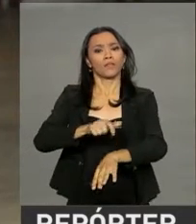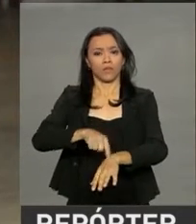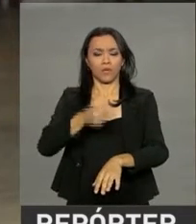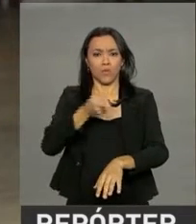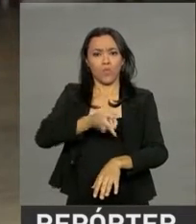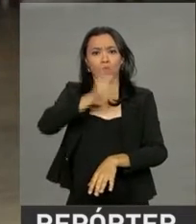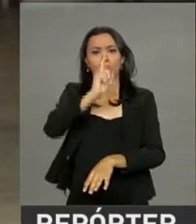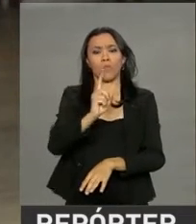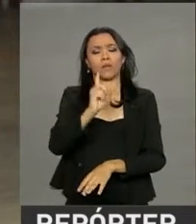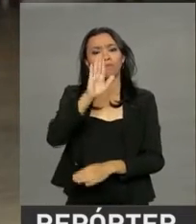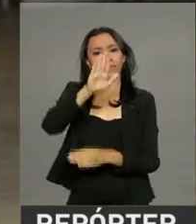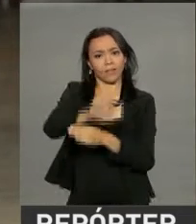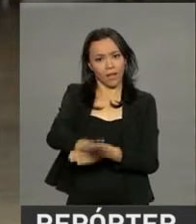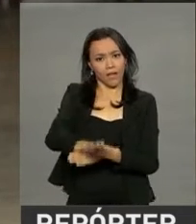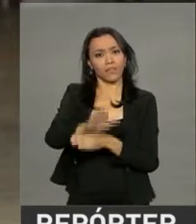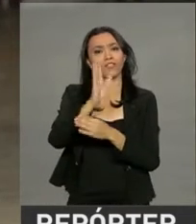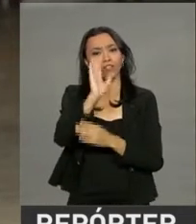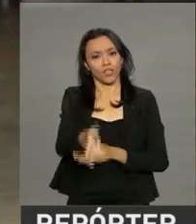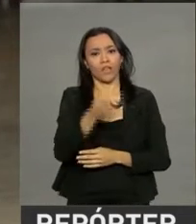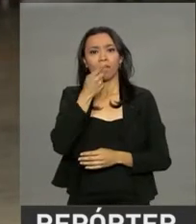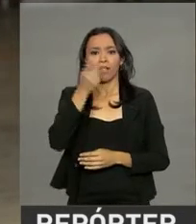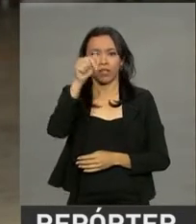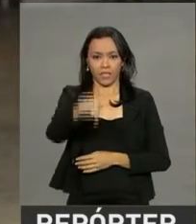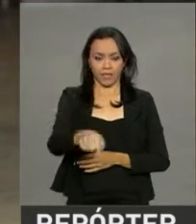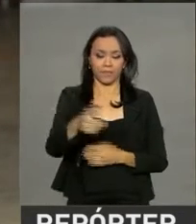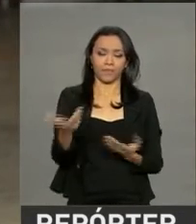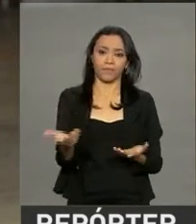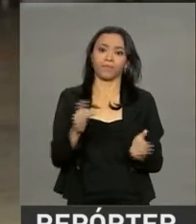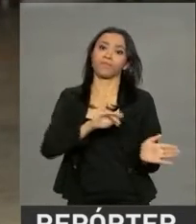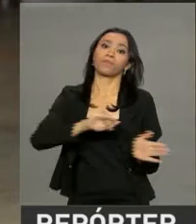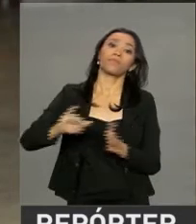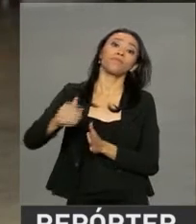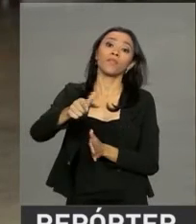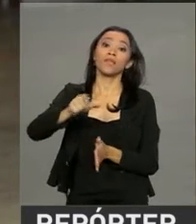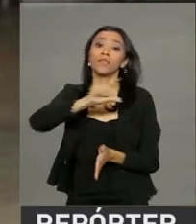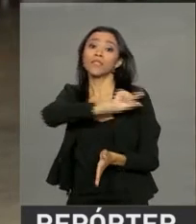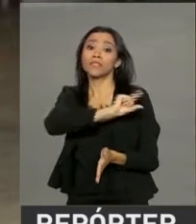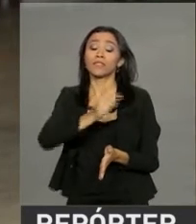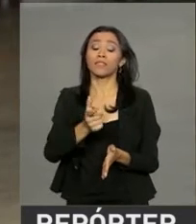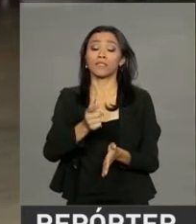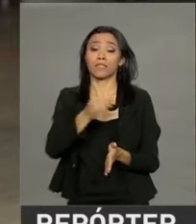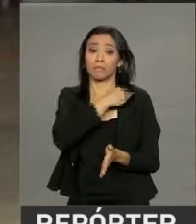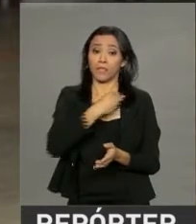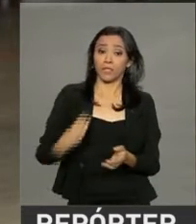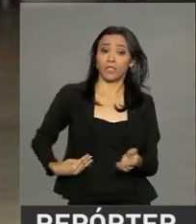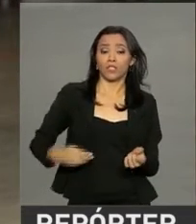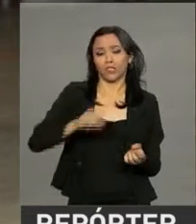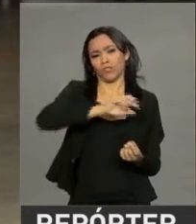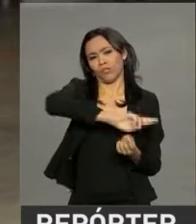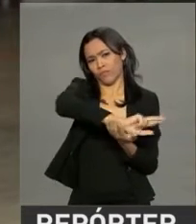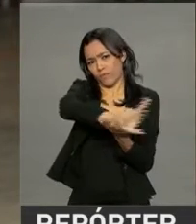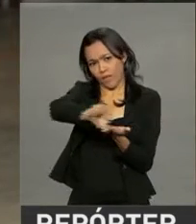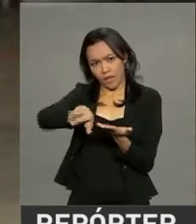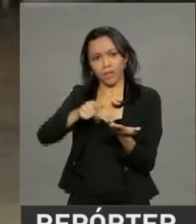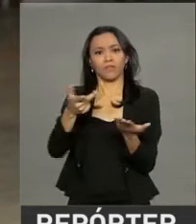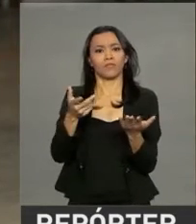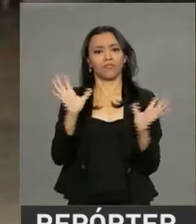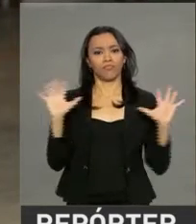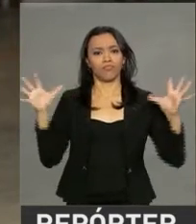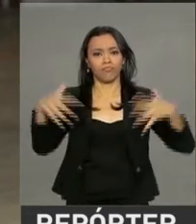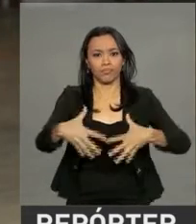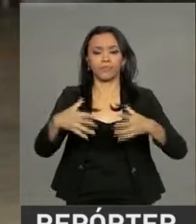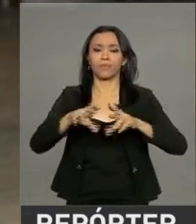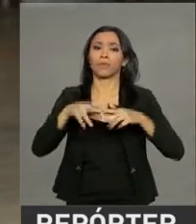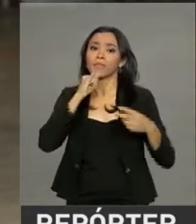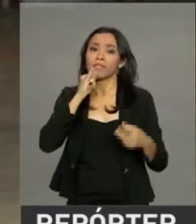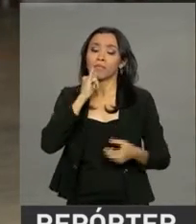tarde, 1 hora da tarde, como eu falei, aqui no Palácio do Planalto. Antes, ministros do governo, por exemplo, está prevista a participação do